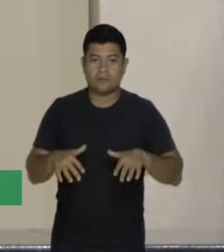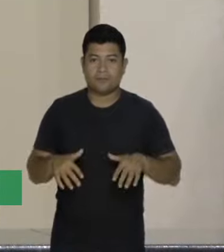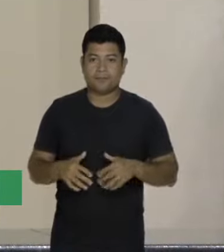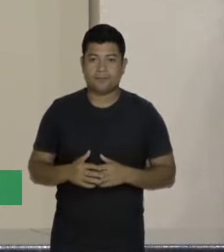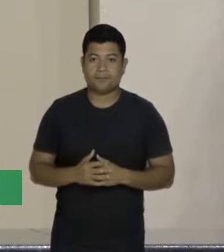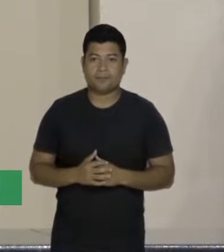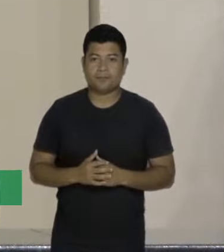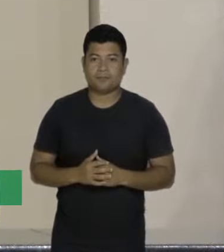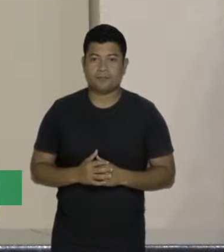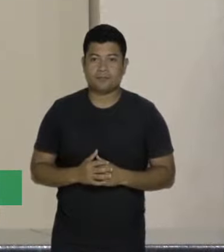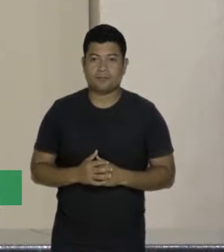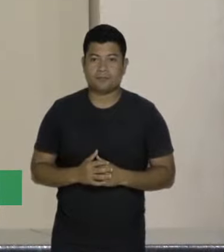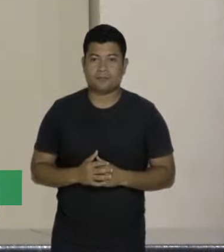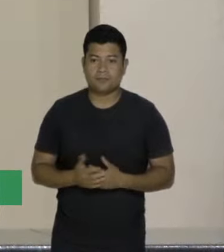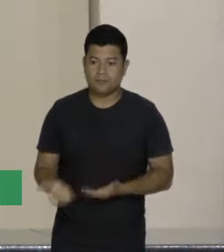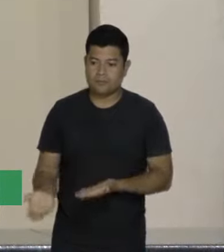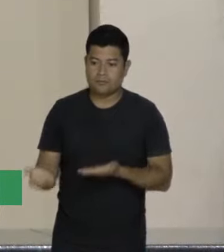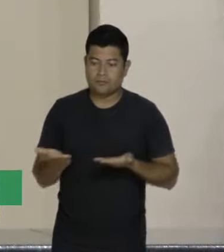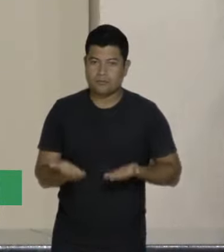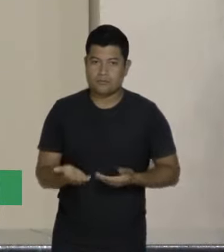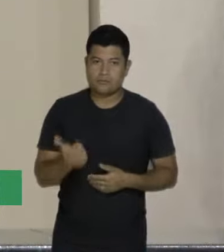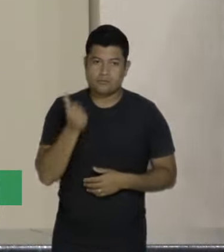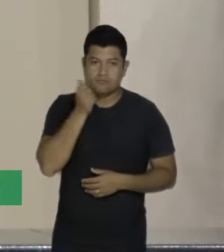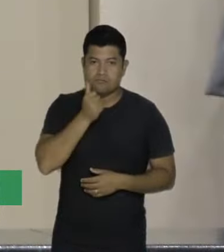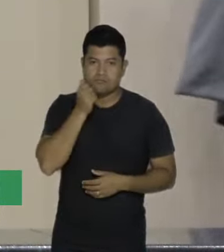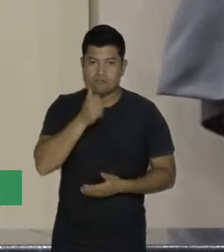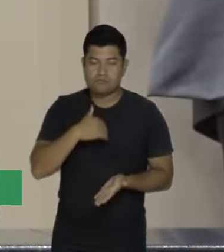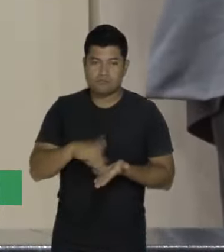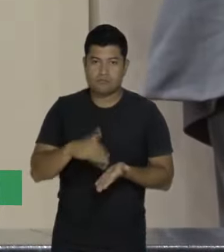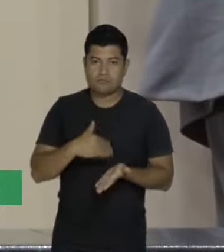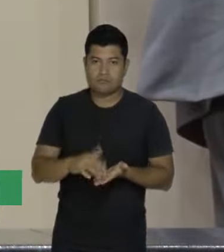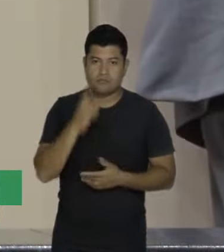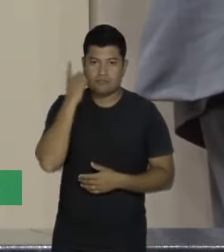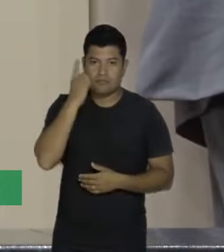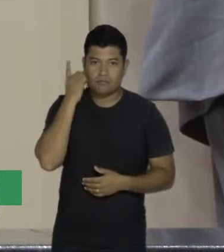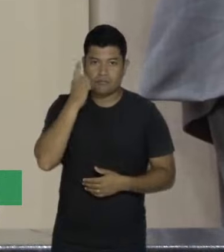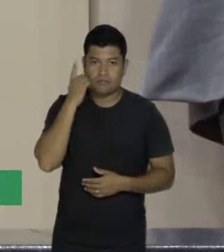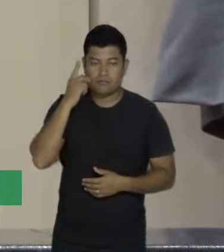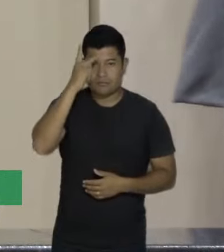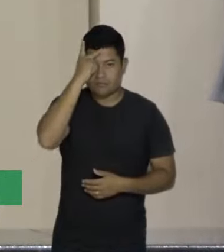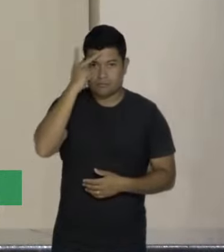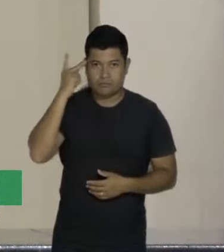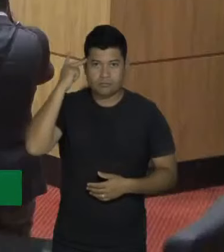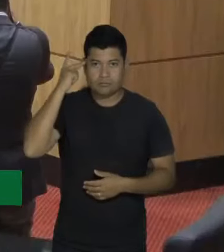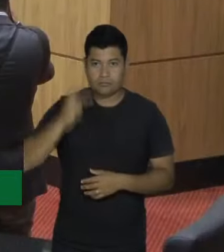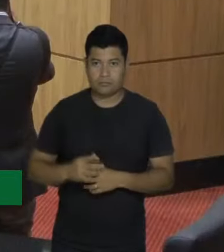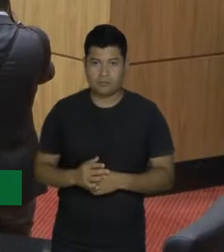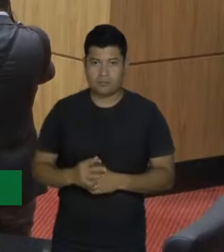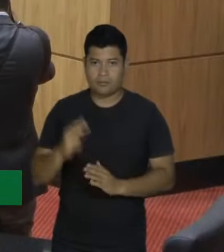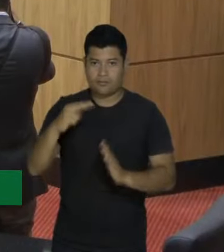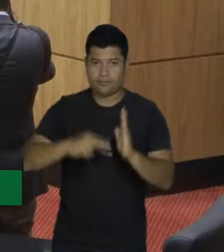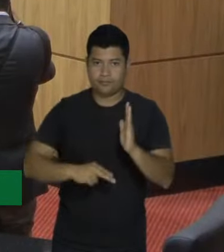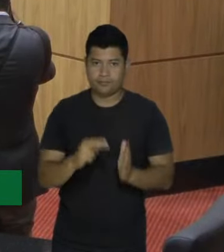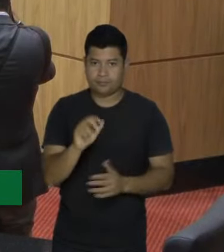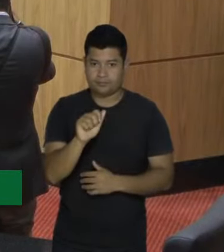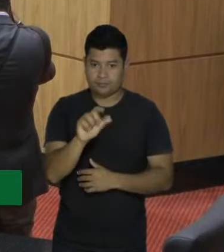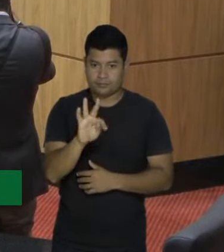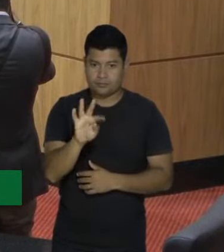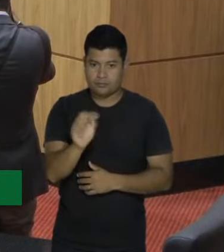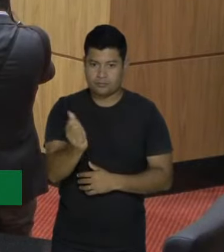presente sessão. Convido a senhora secretária, deputada Paulinha, para proceder à leitura